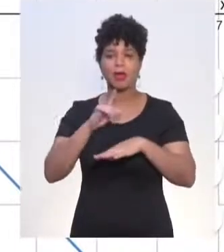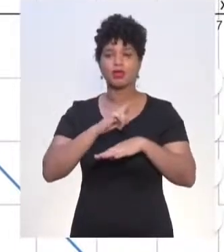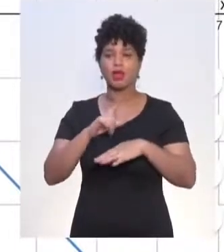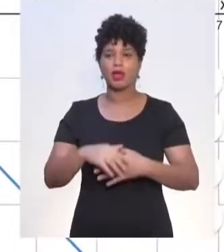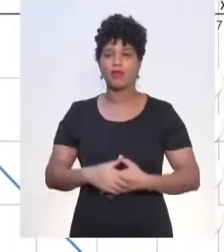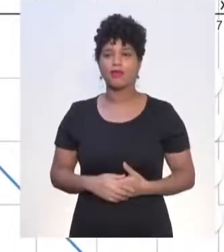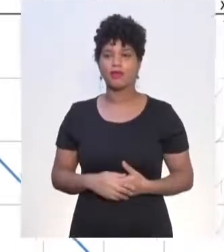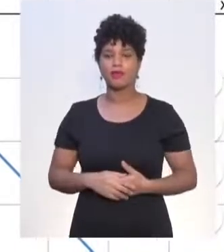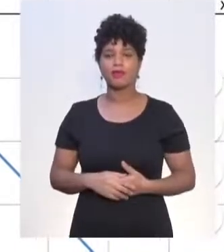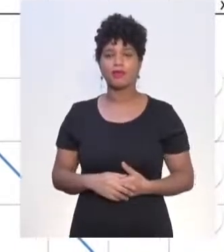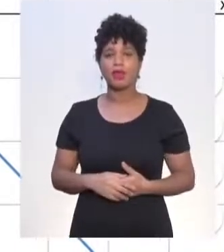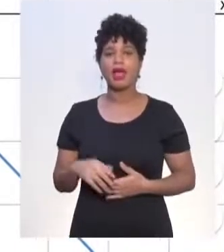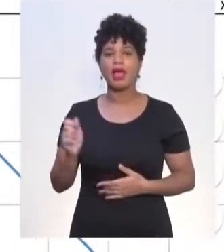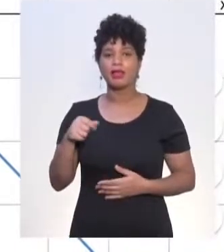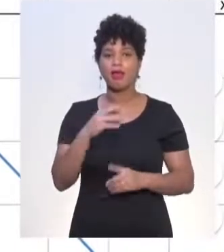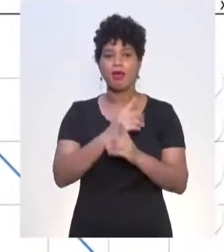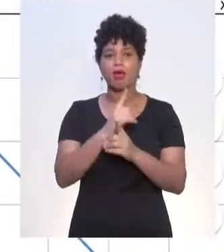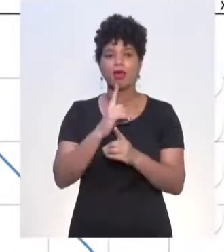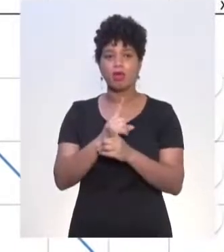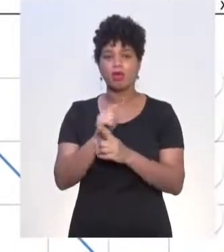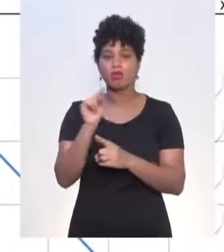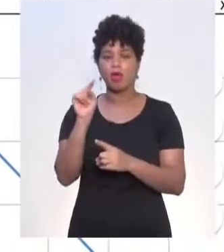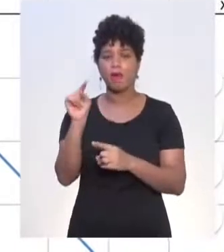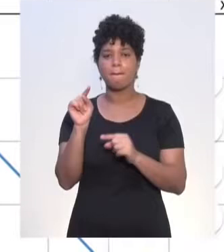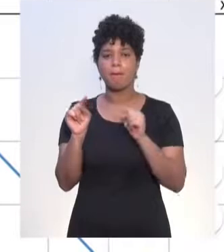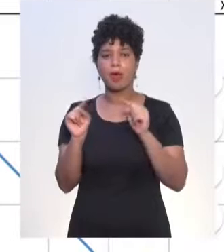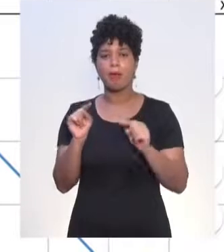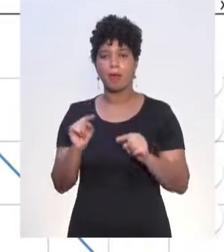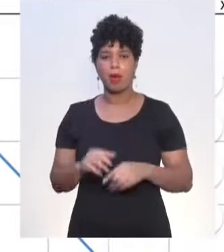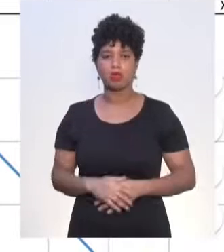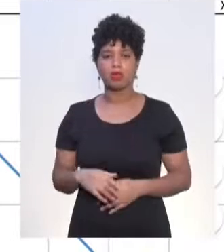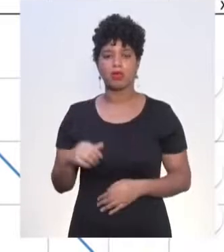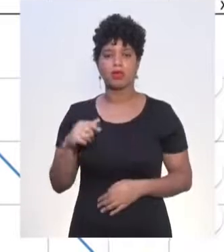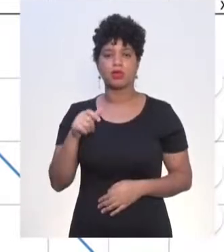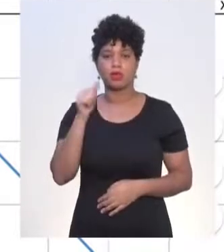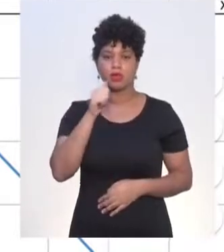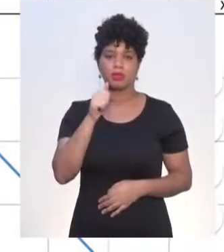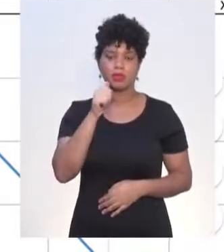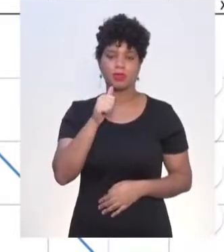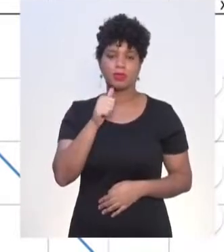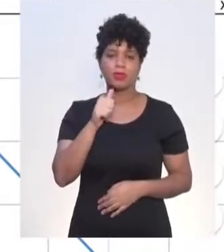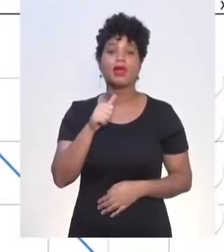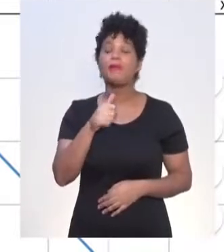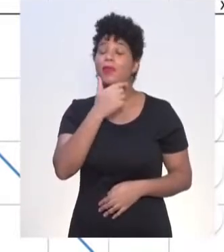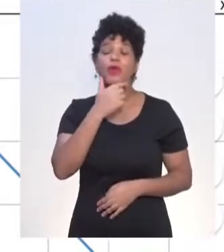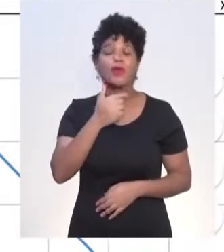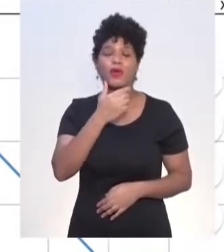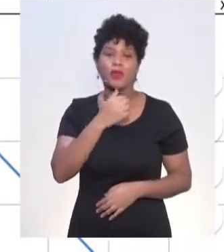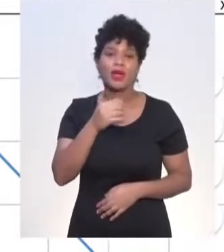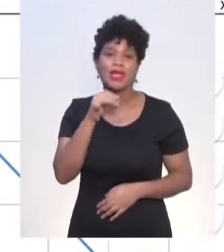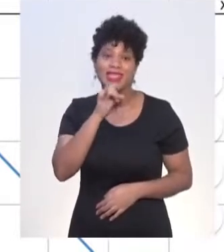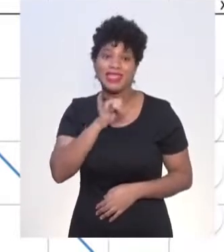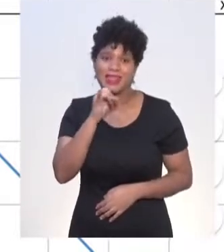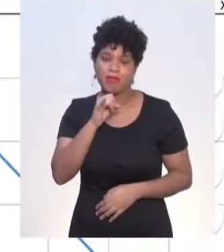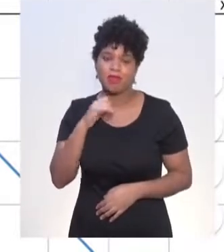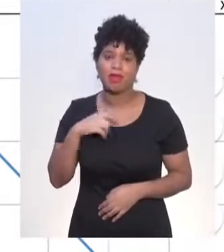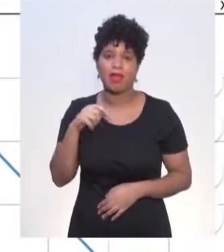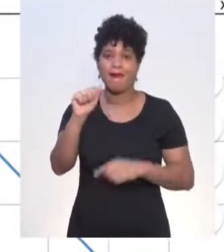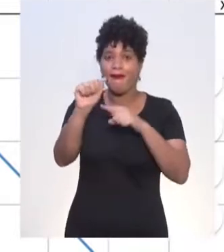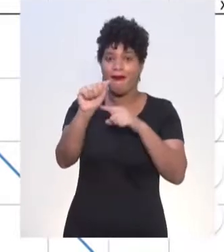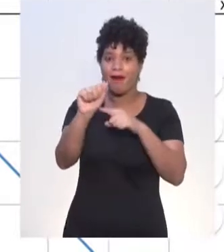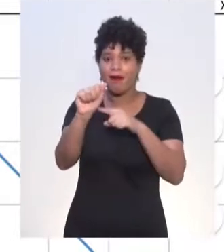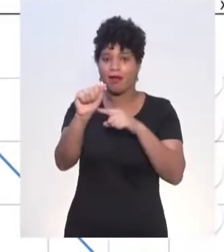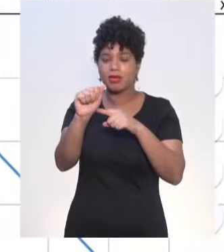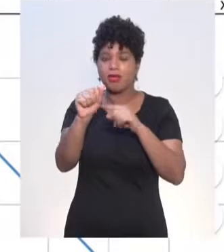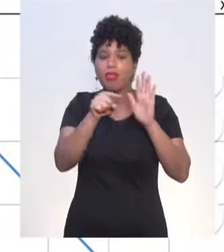identificar os pontos que nem eu fiz na anterior, ó. Então, por exemplo, o meu ponto A aqui, ó, eu tenho 1 negativo